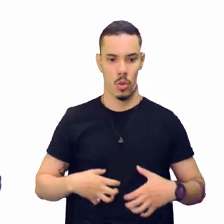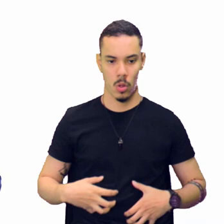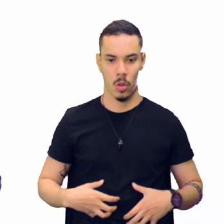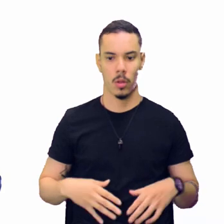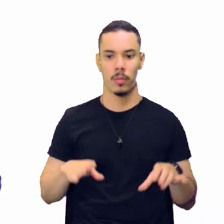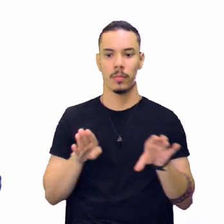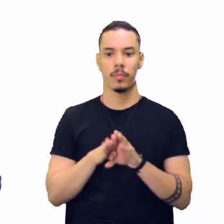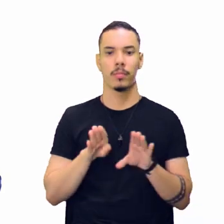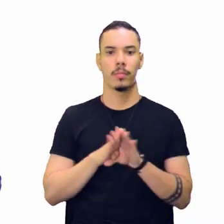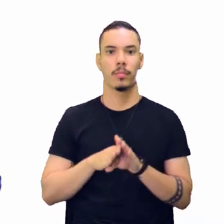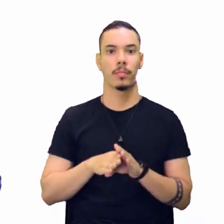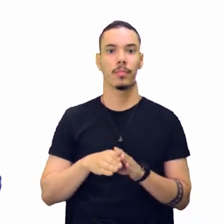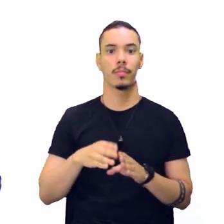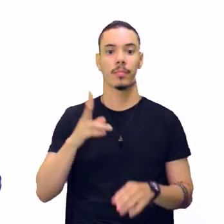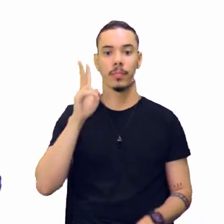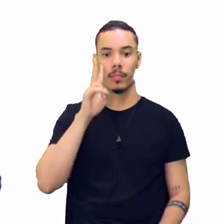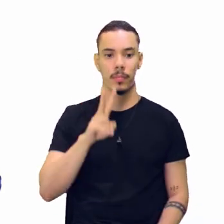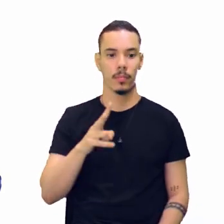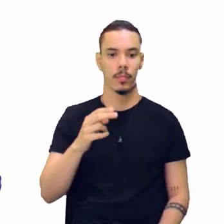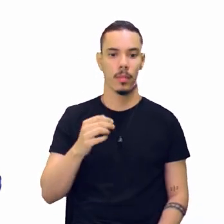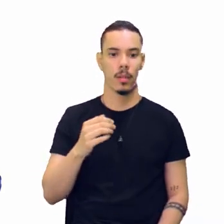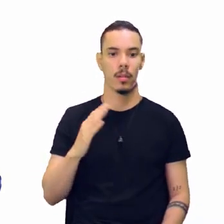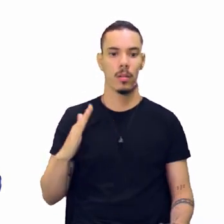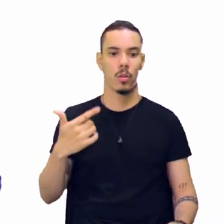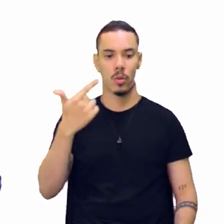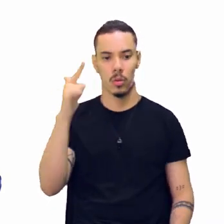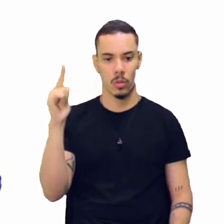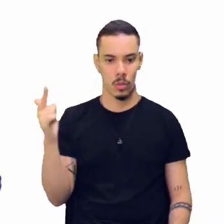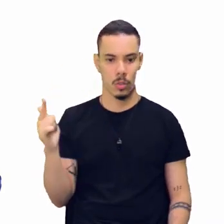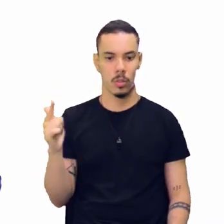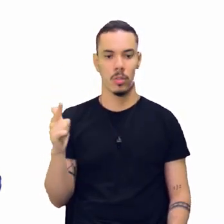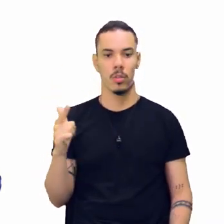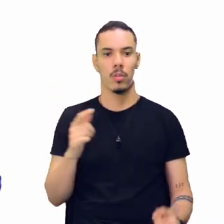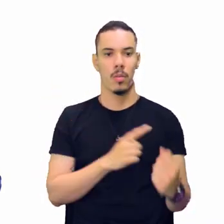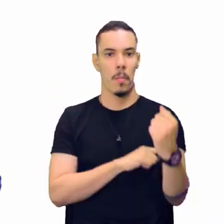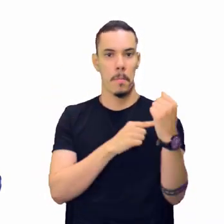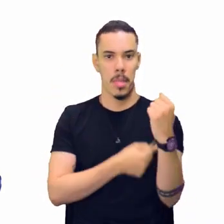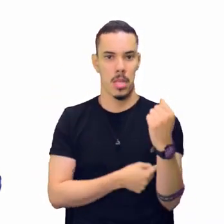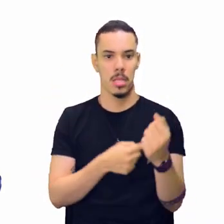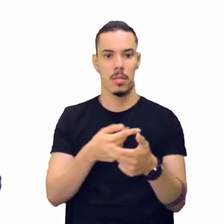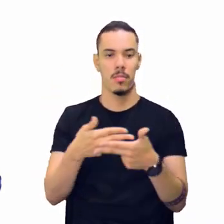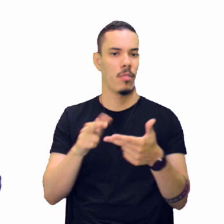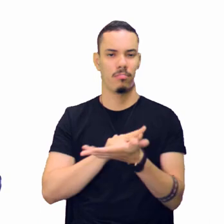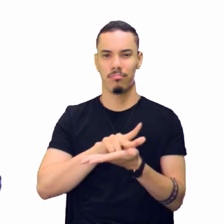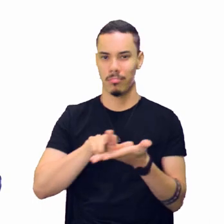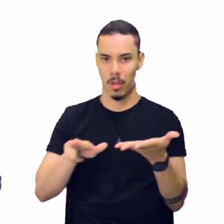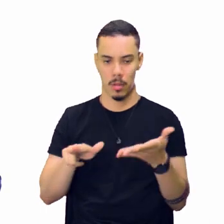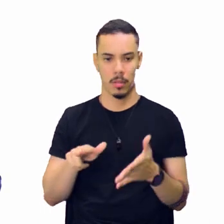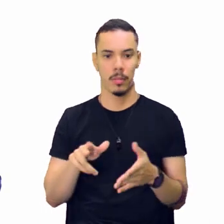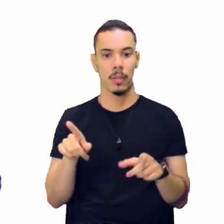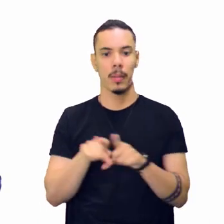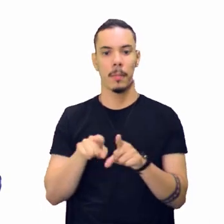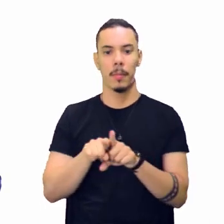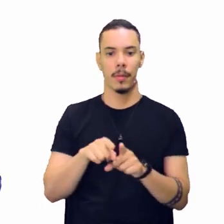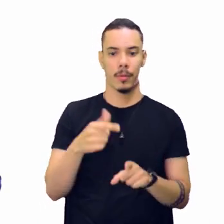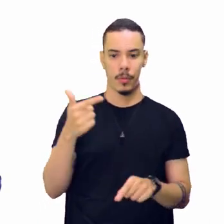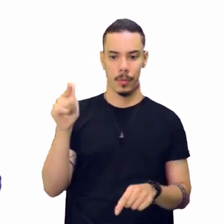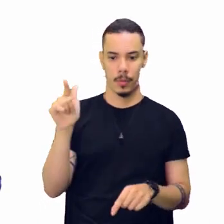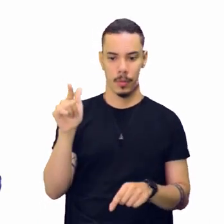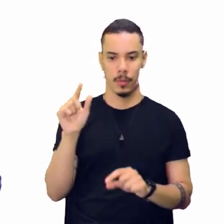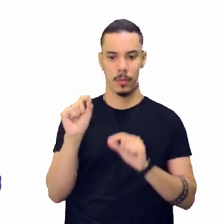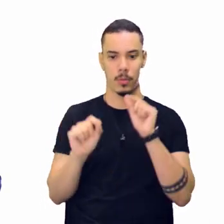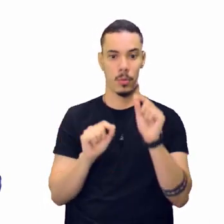aí vamos ver mais fórum, bíceps e outras mais. E as